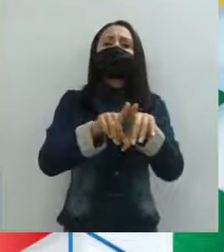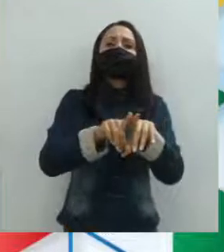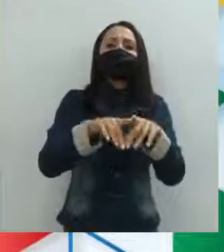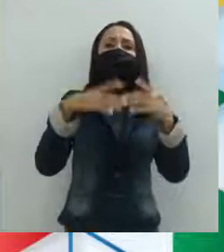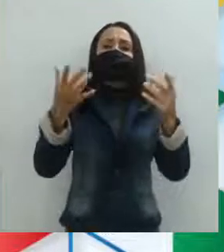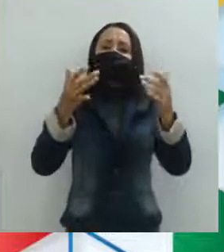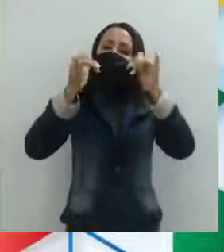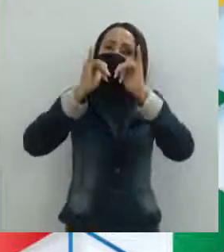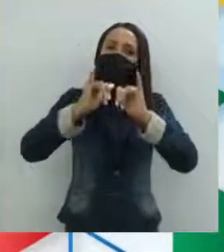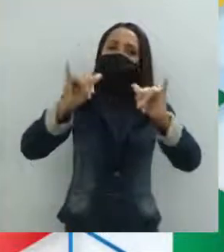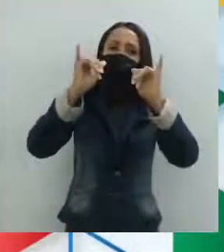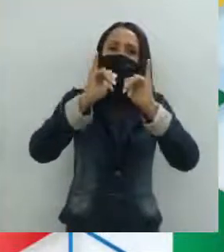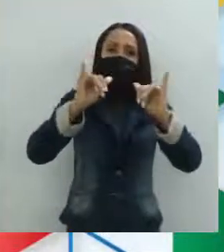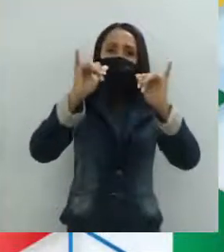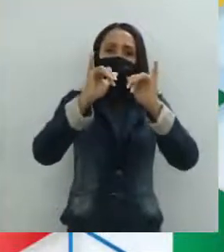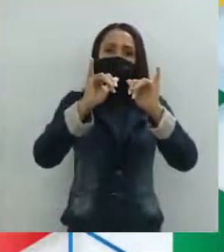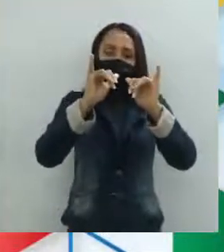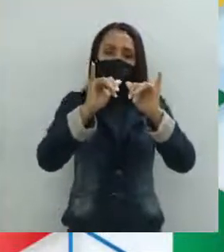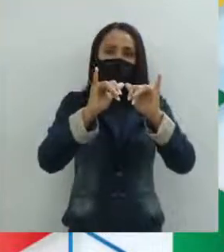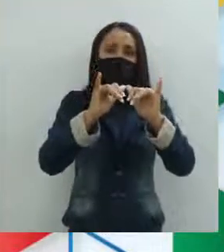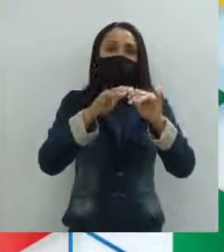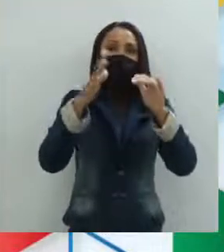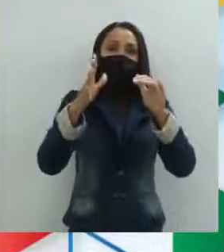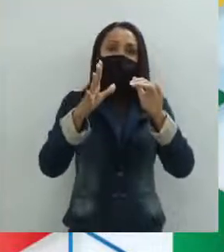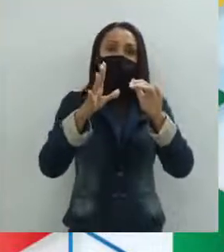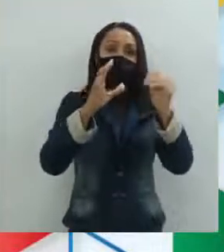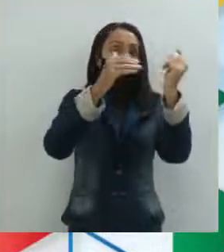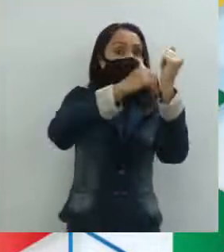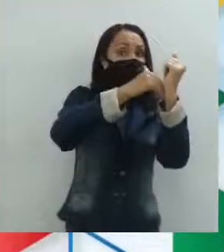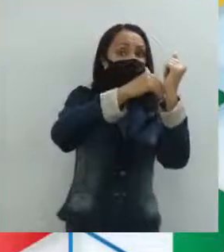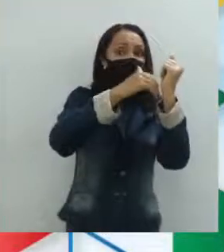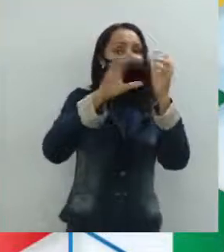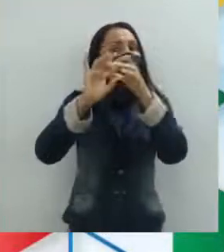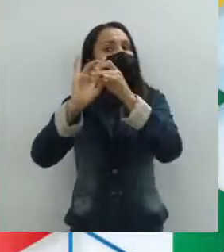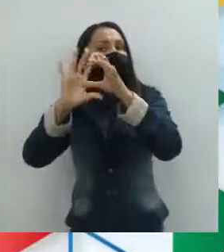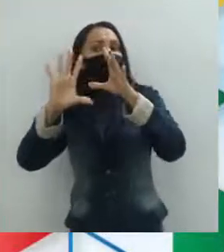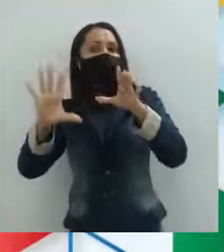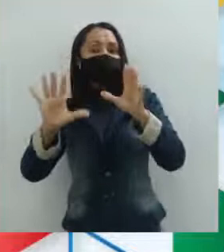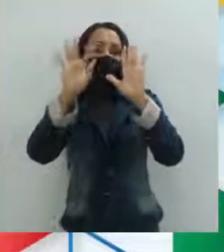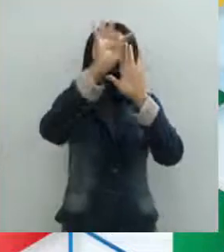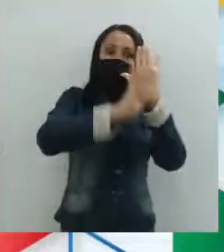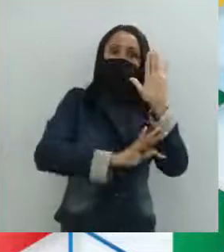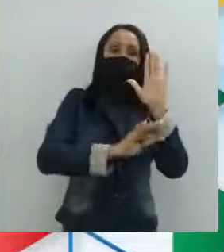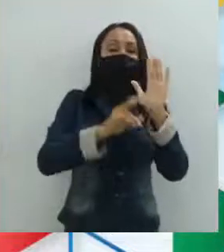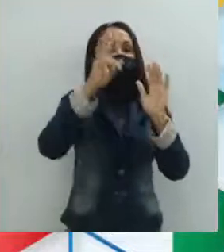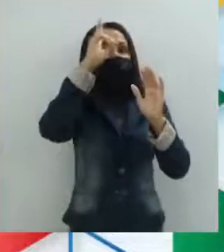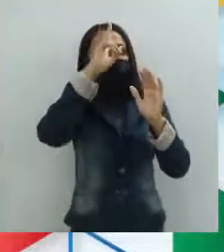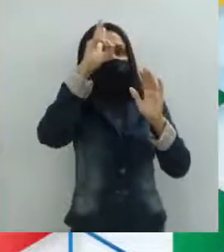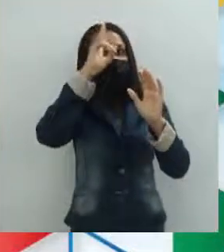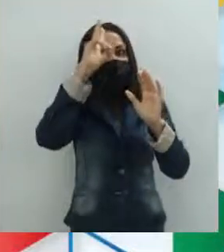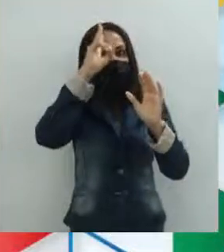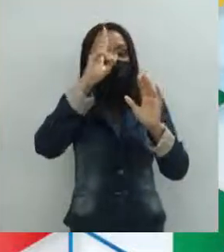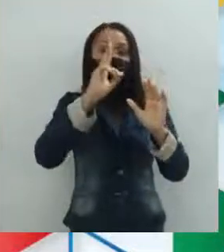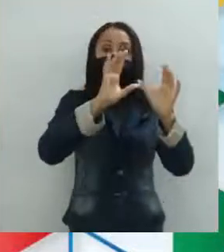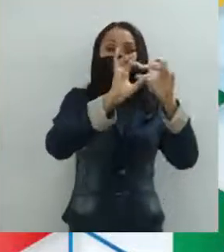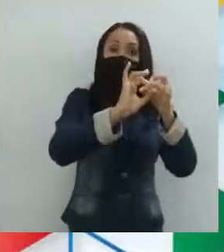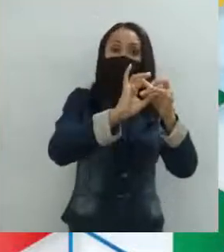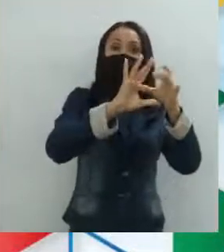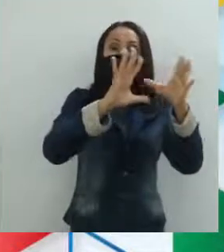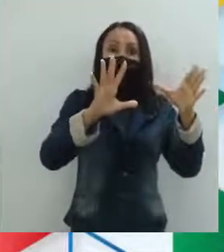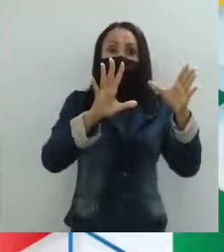As informações explícitas e implícitas do texto. Lembrar que explícitas são aquelas que estão